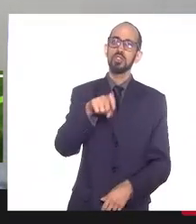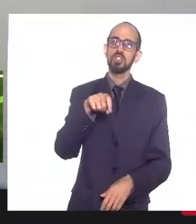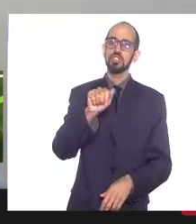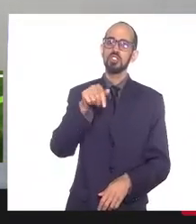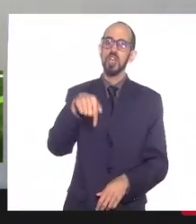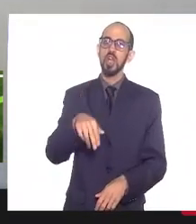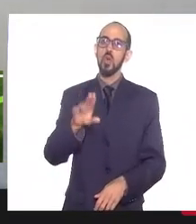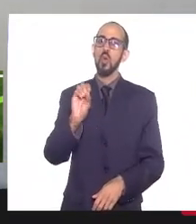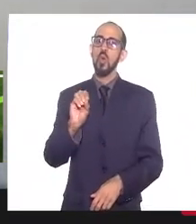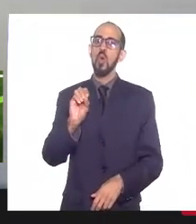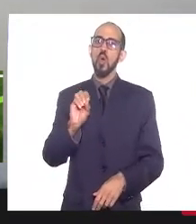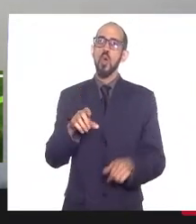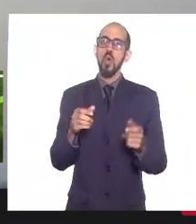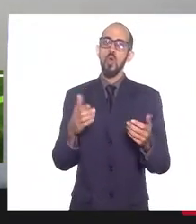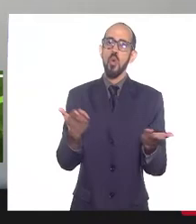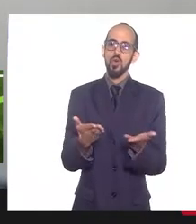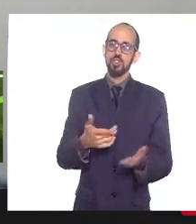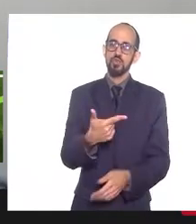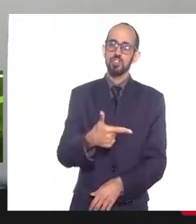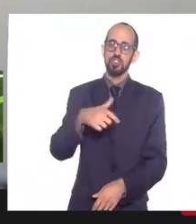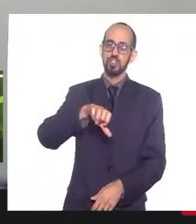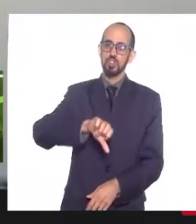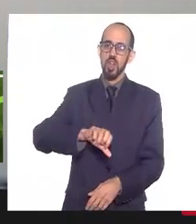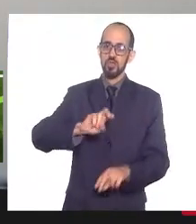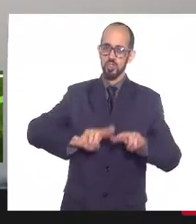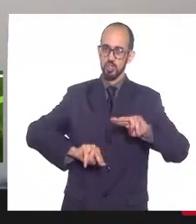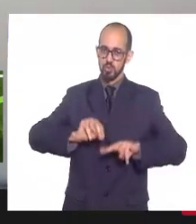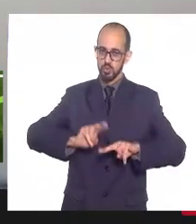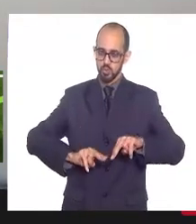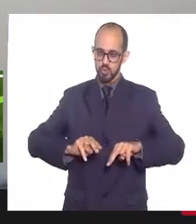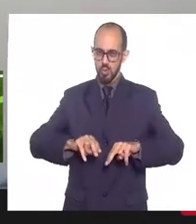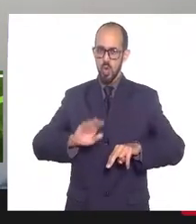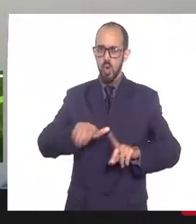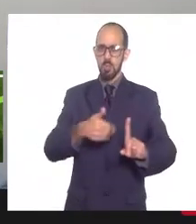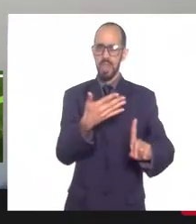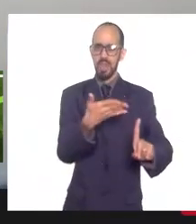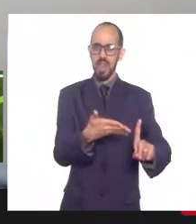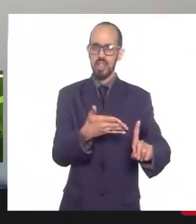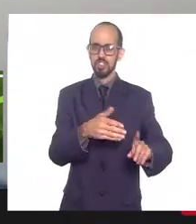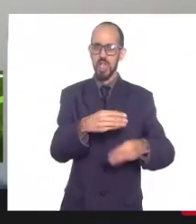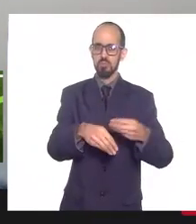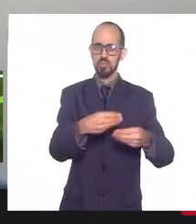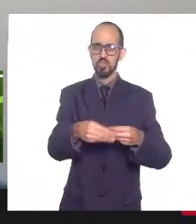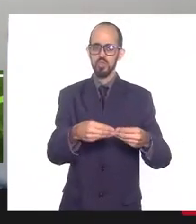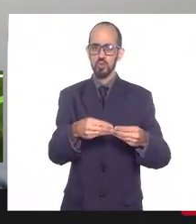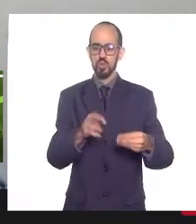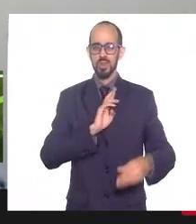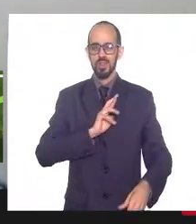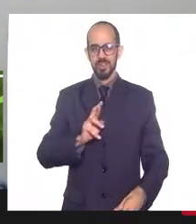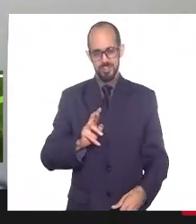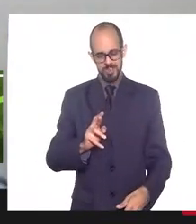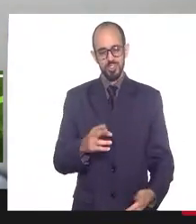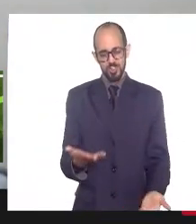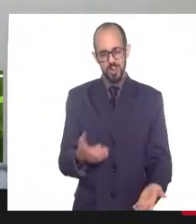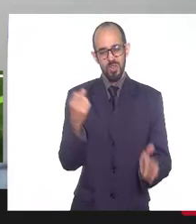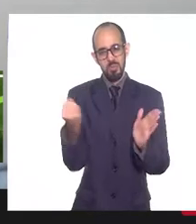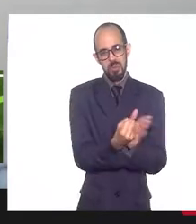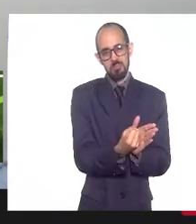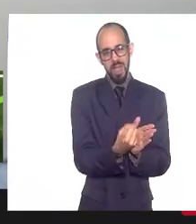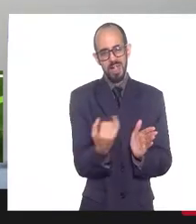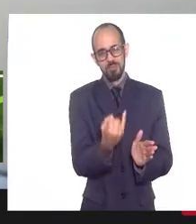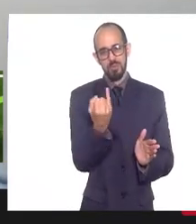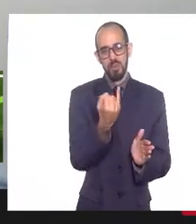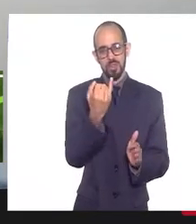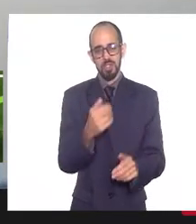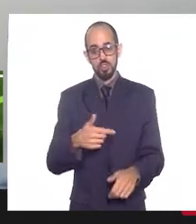essa saudação em homenagem ao sincretismo, marca da cultura brasileira no campo da religião. Em segundo